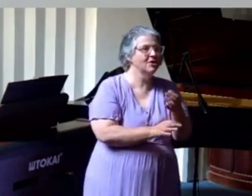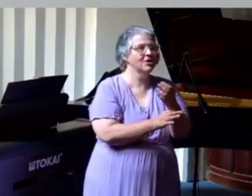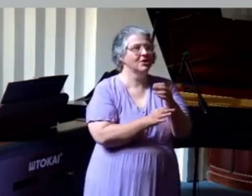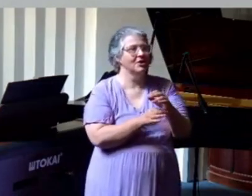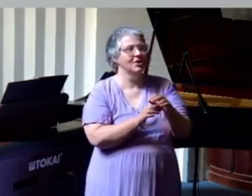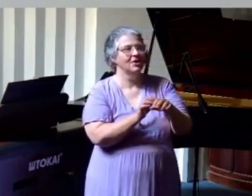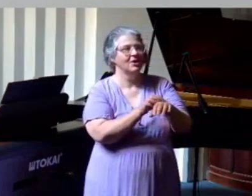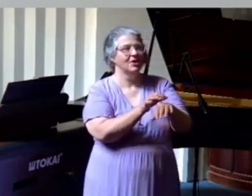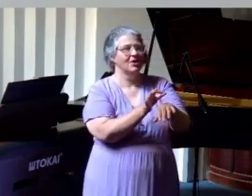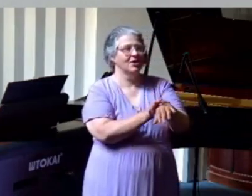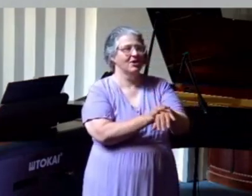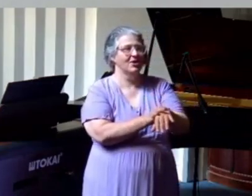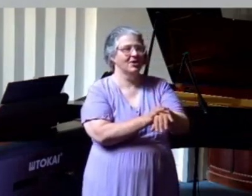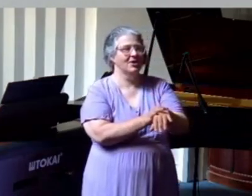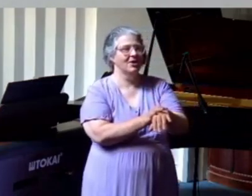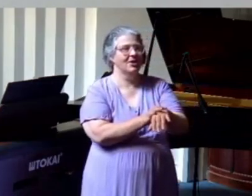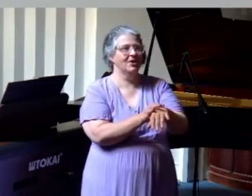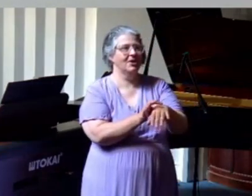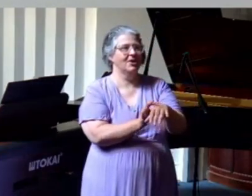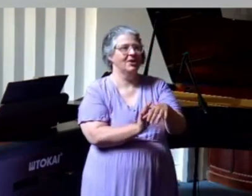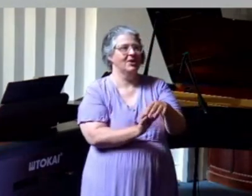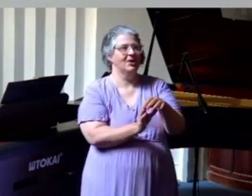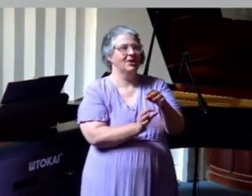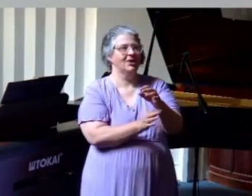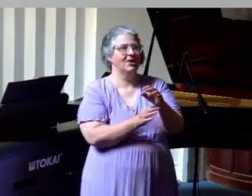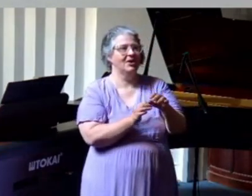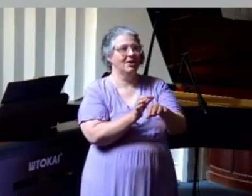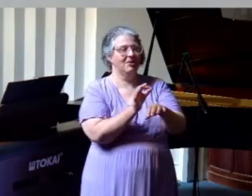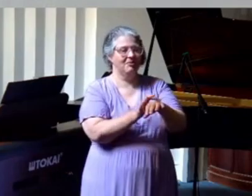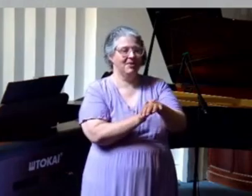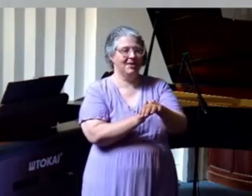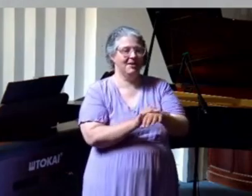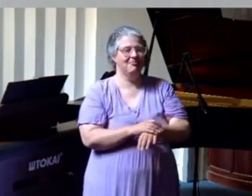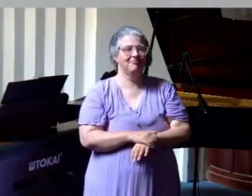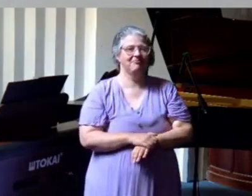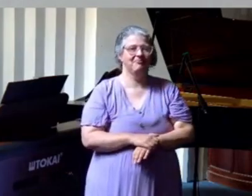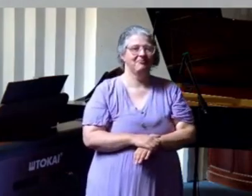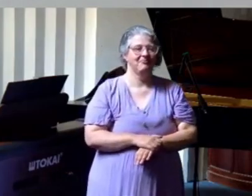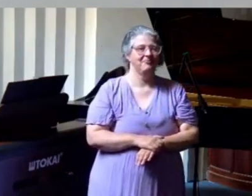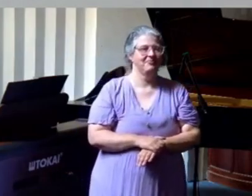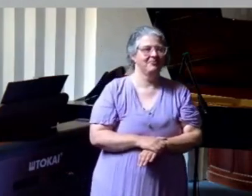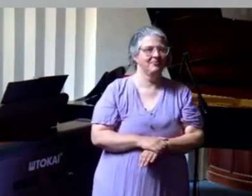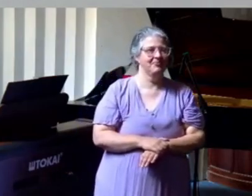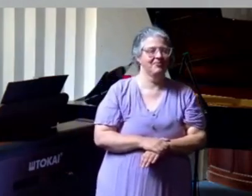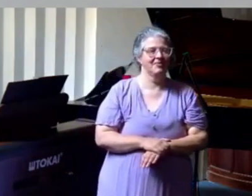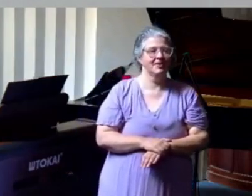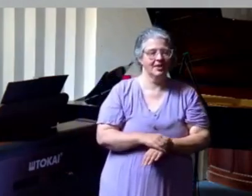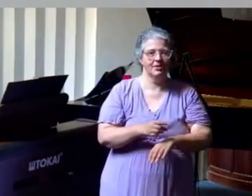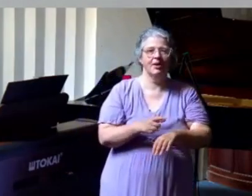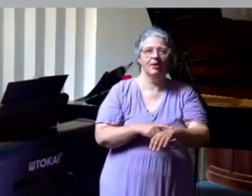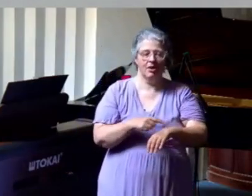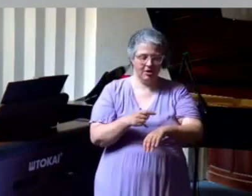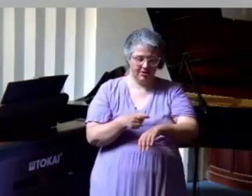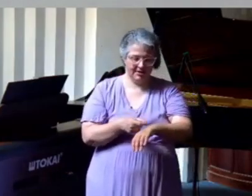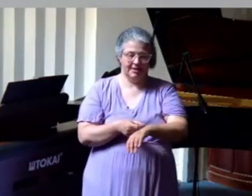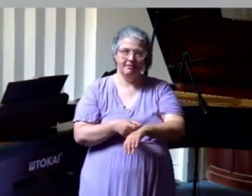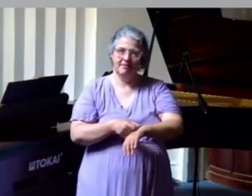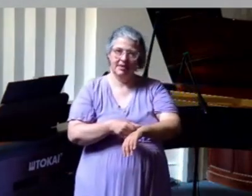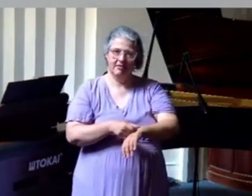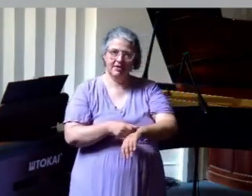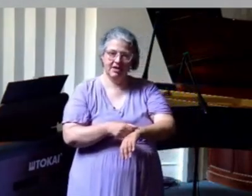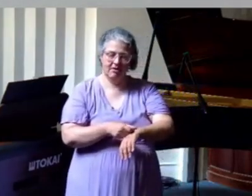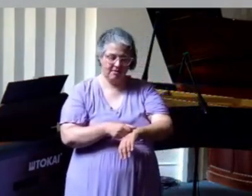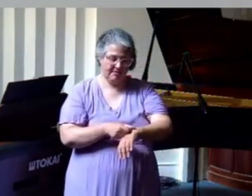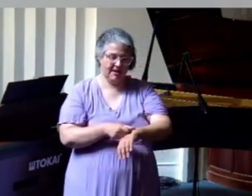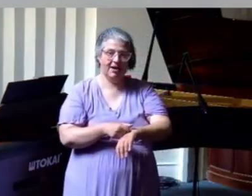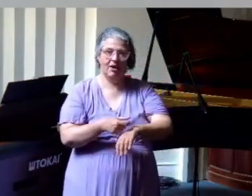Kenji? Tirei do orientinho azul, passei para esse, tá? Para ilustrar hoje aqui. Esse é um relógio a corda. A corda. Eu sei